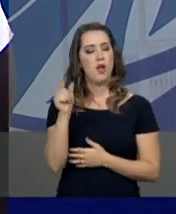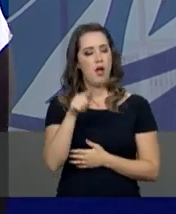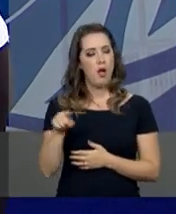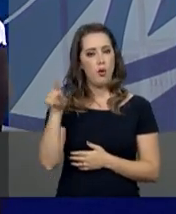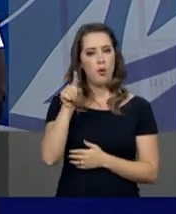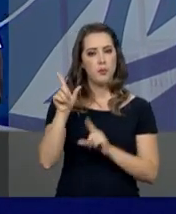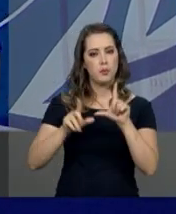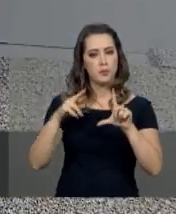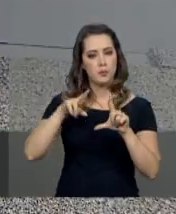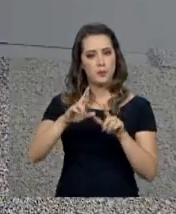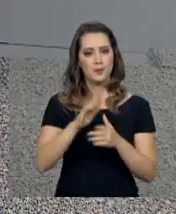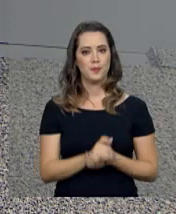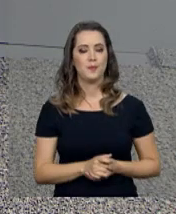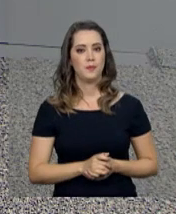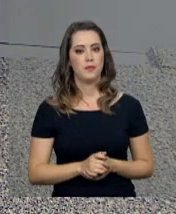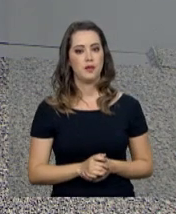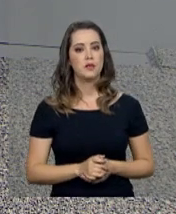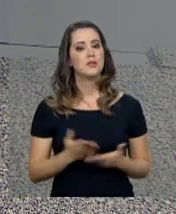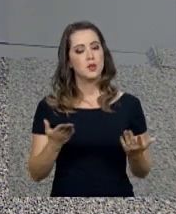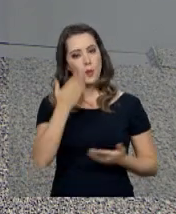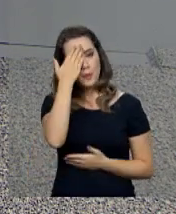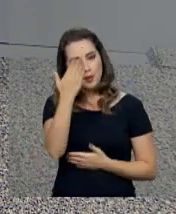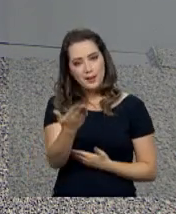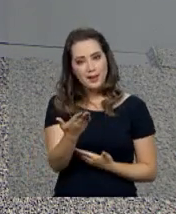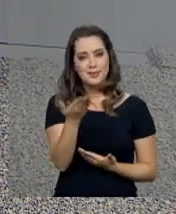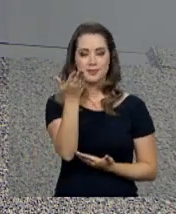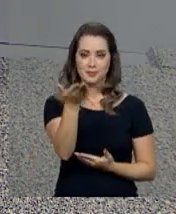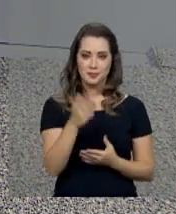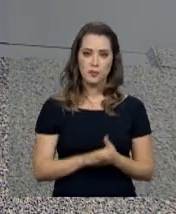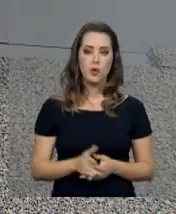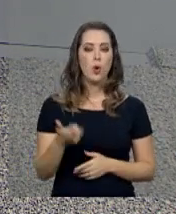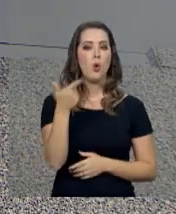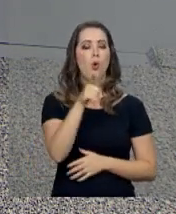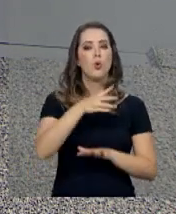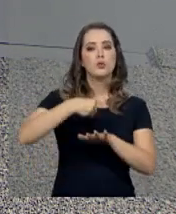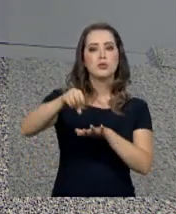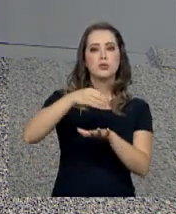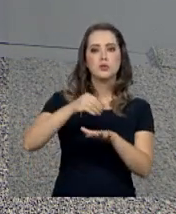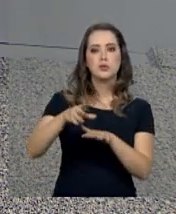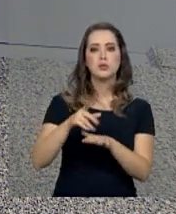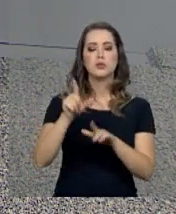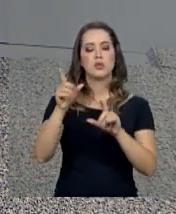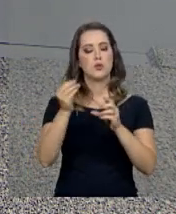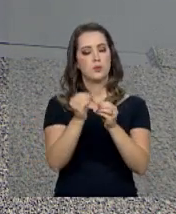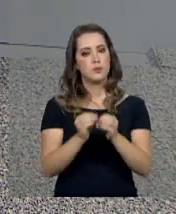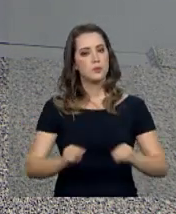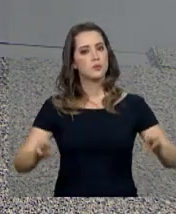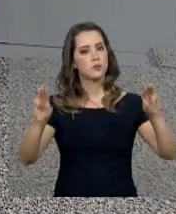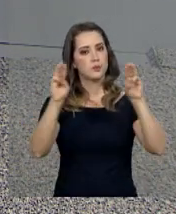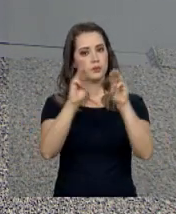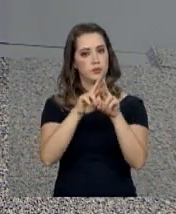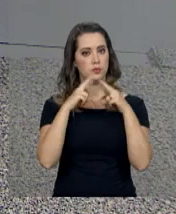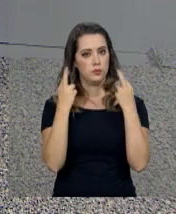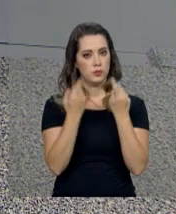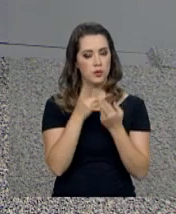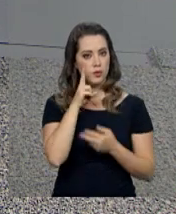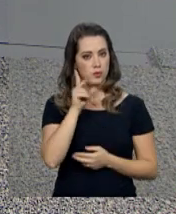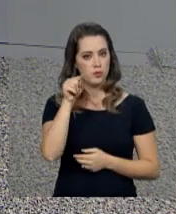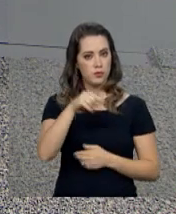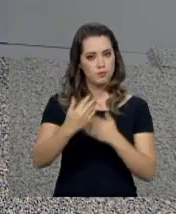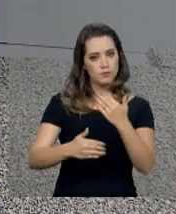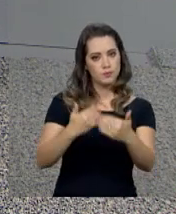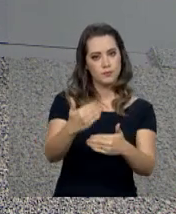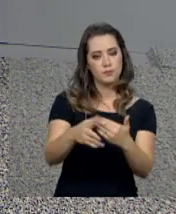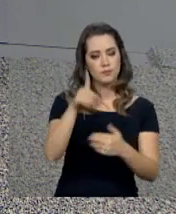nbr pra você muito obrigada pela sua participação thaíssa outras informações sobre a assembléia geral das nações unidas você acompanha ao longo